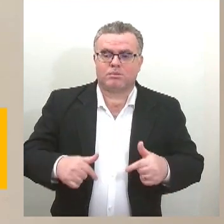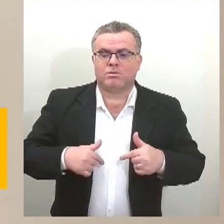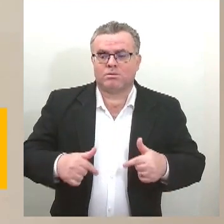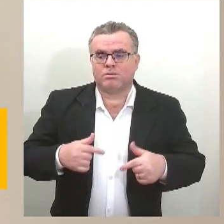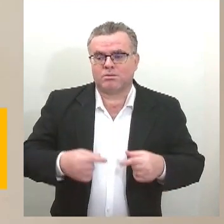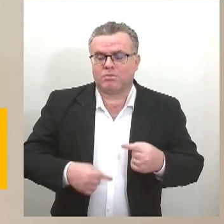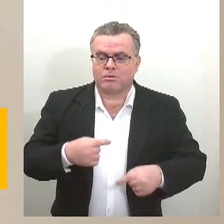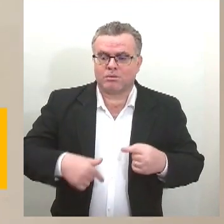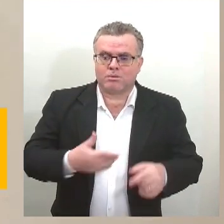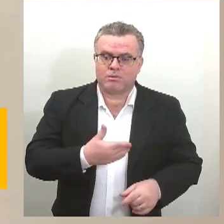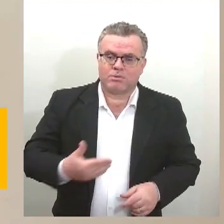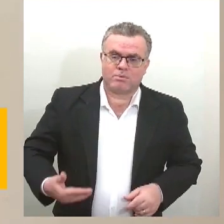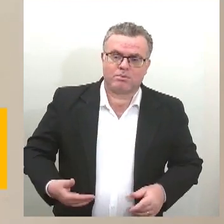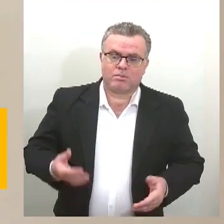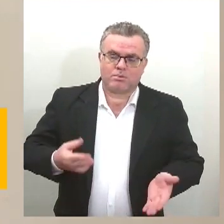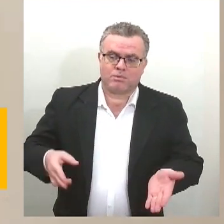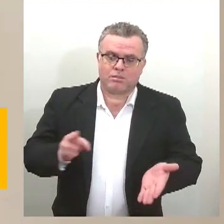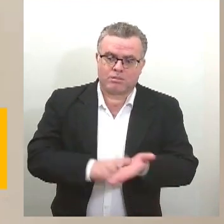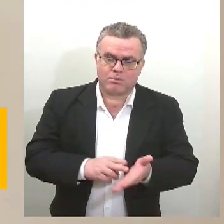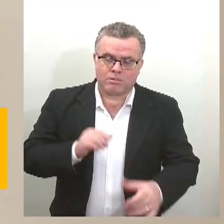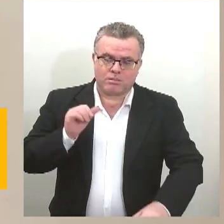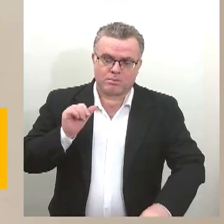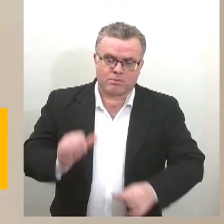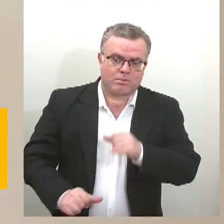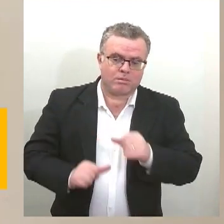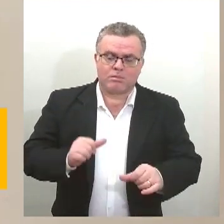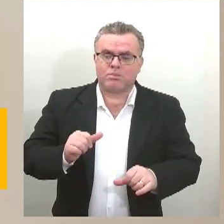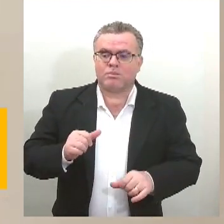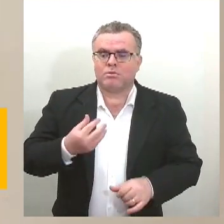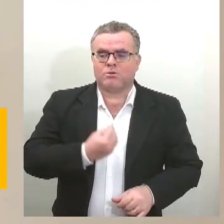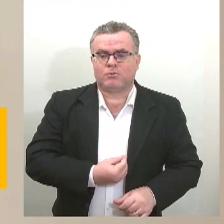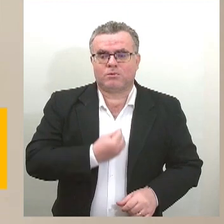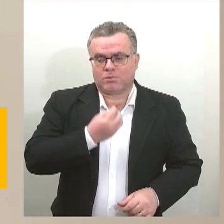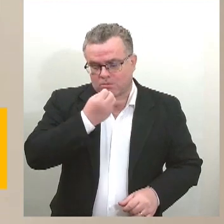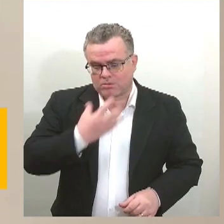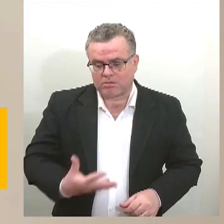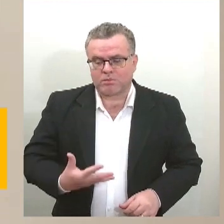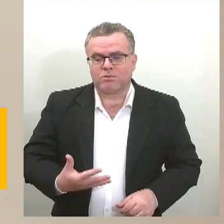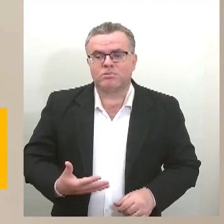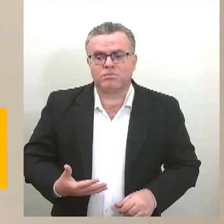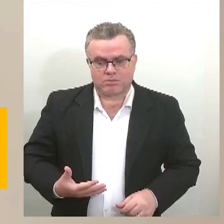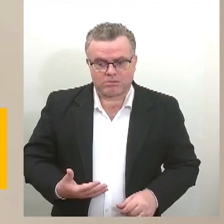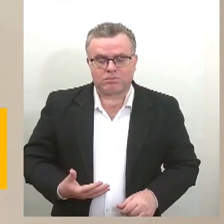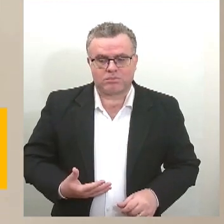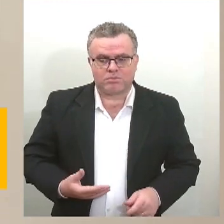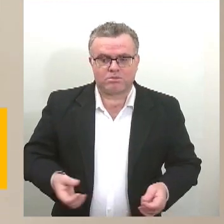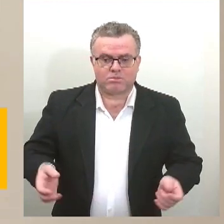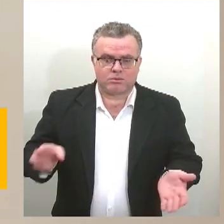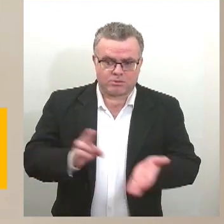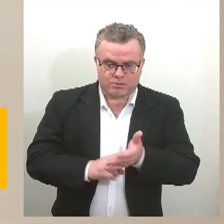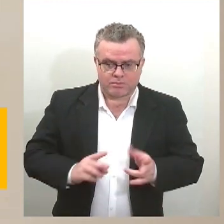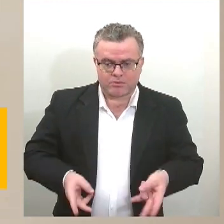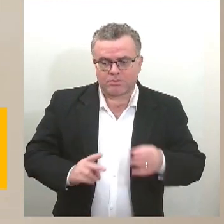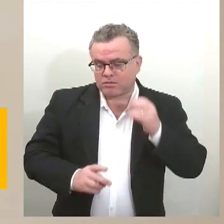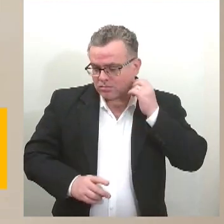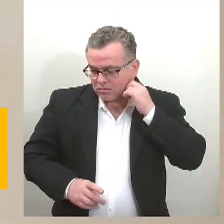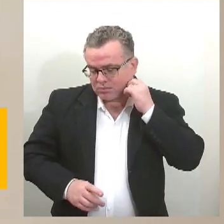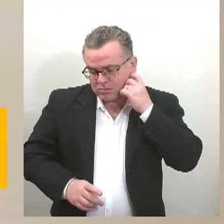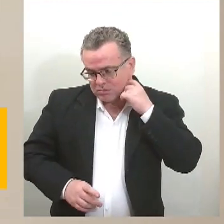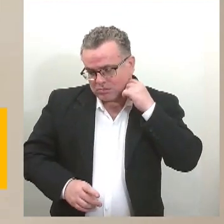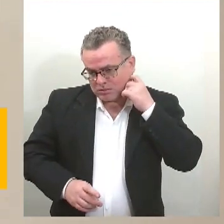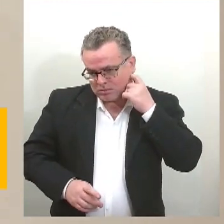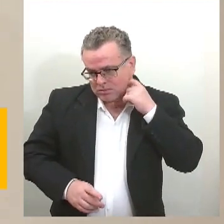possam transformar a qualidade de vida das pessoas. Conviver com diagnóstico é muito difícil, certamente, mas